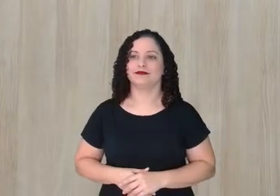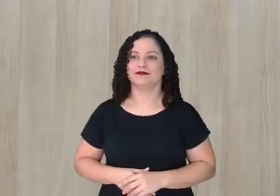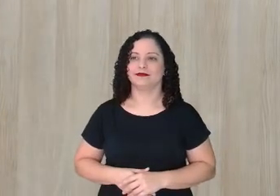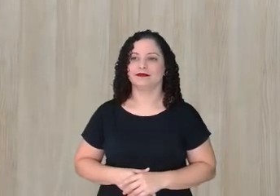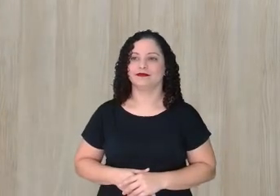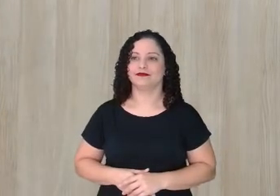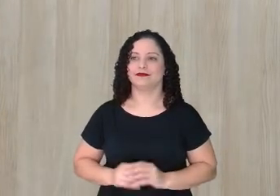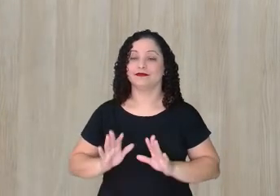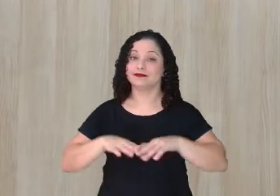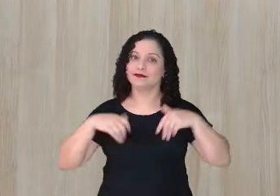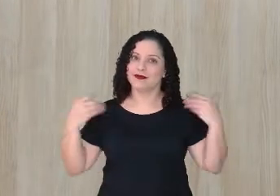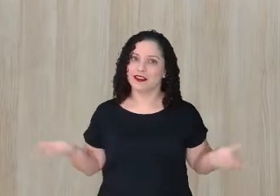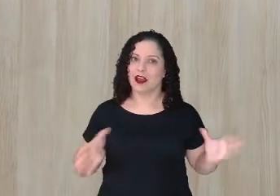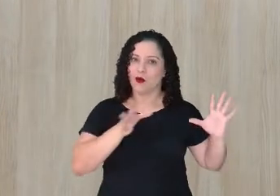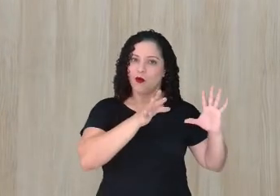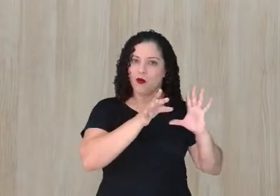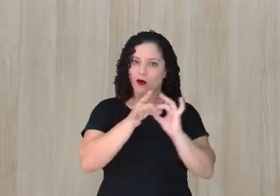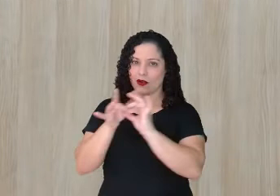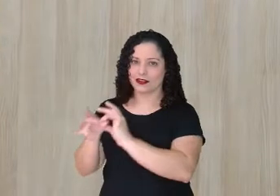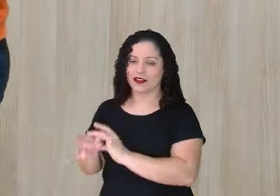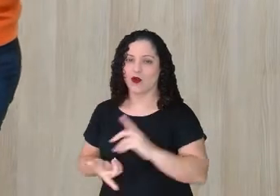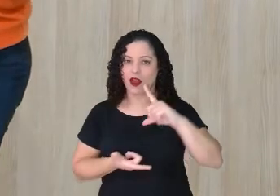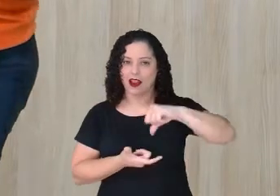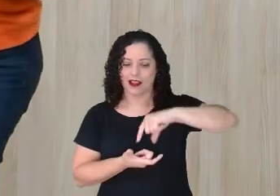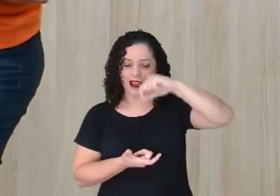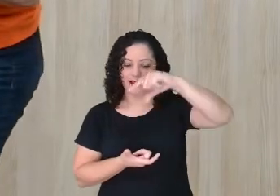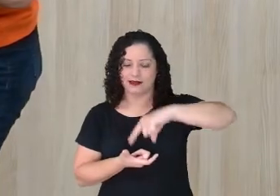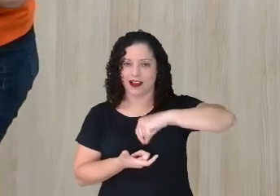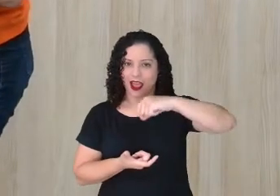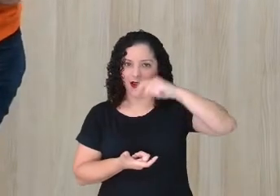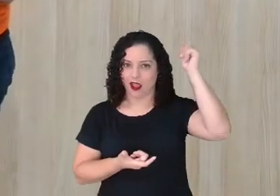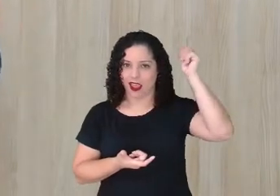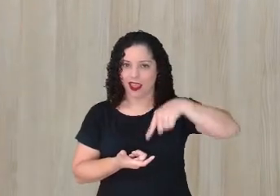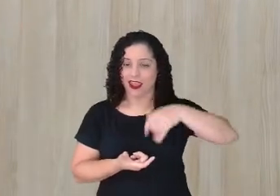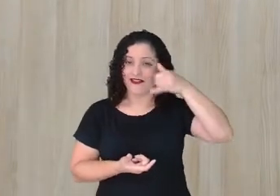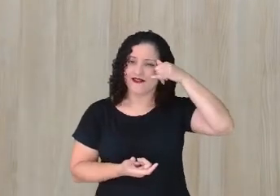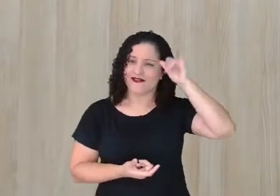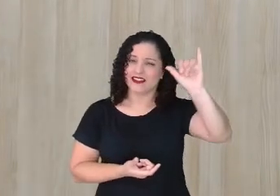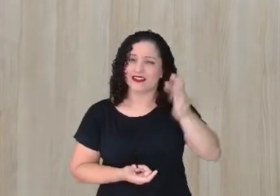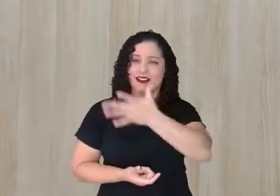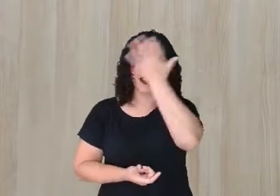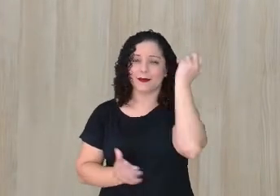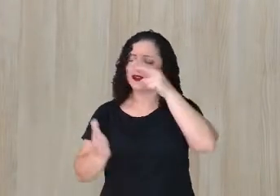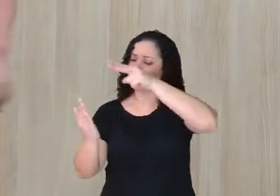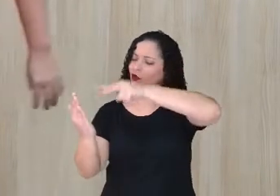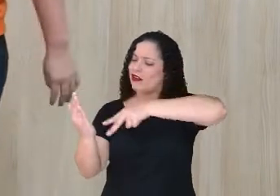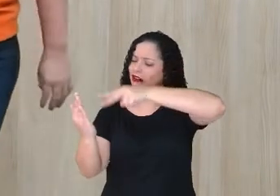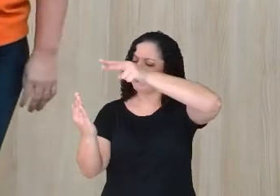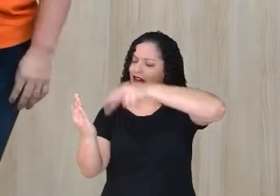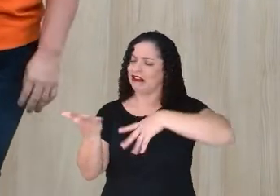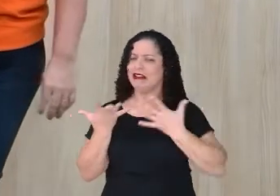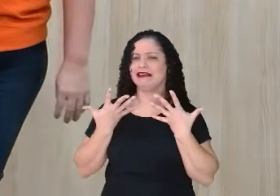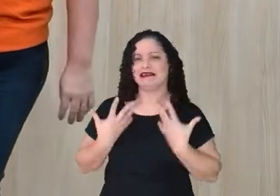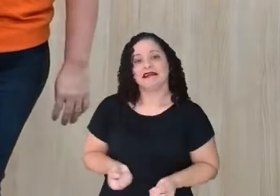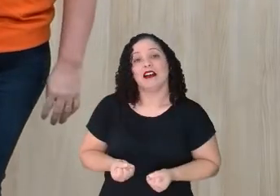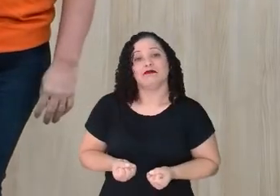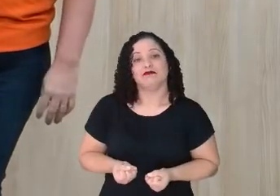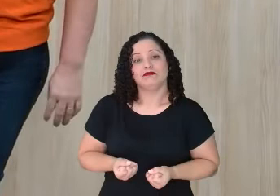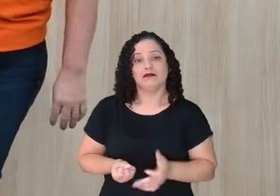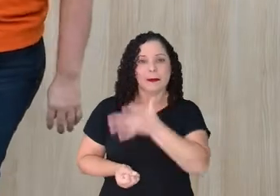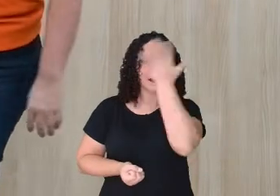Então, essa coesão lexical evita cansar a pessoa que vai ler ou ouvir.